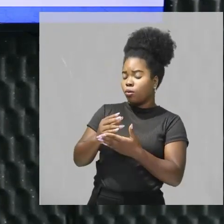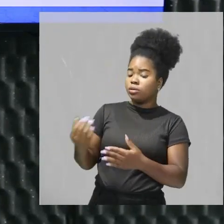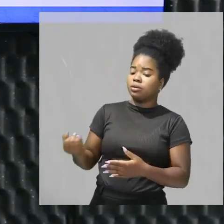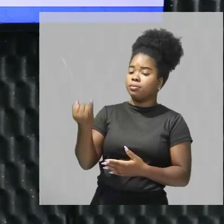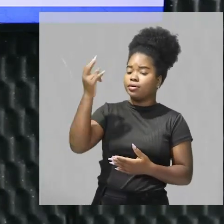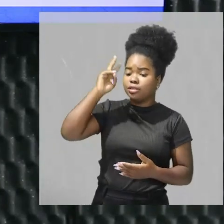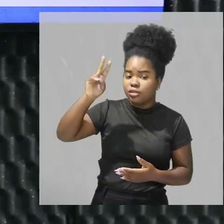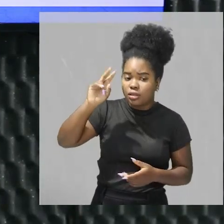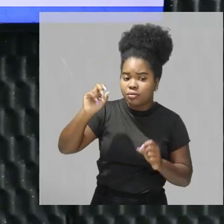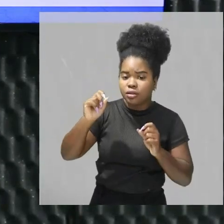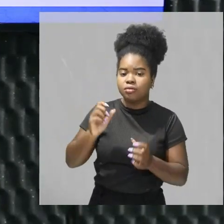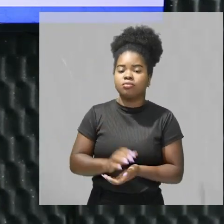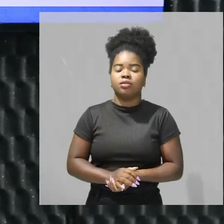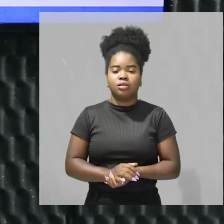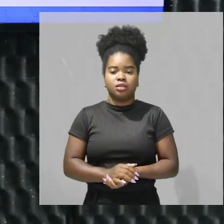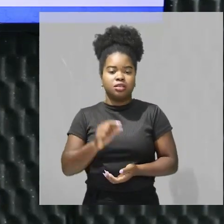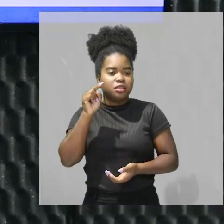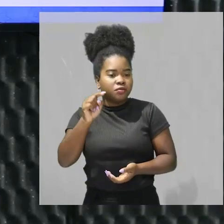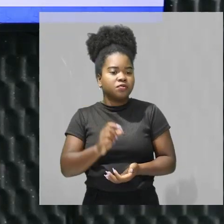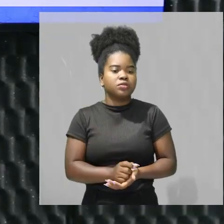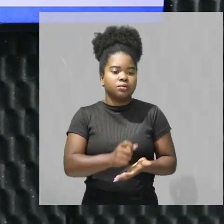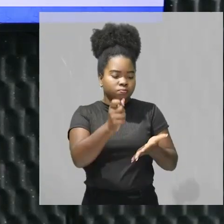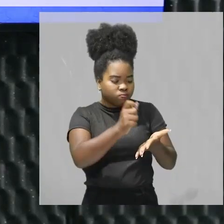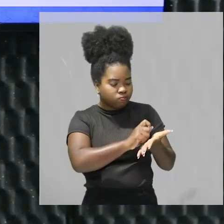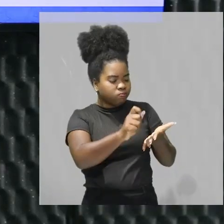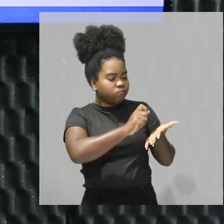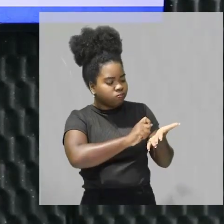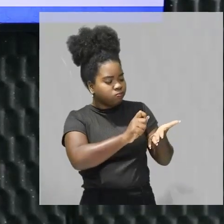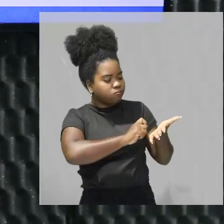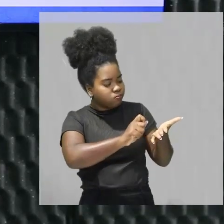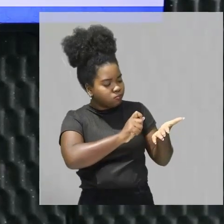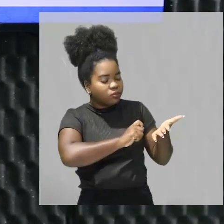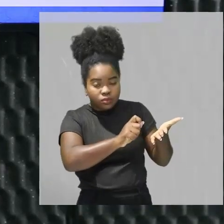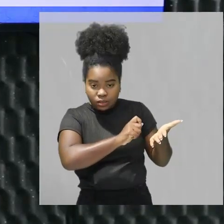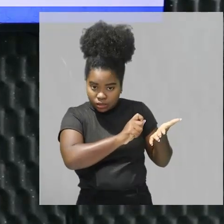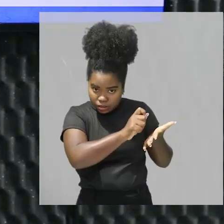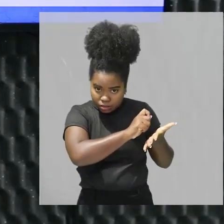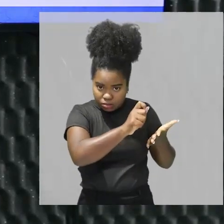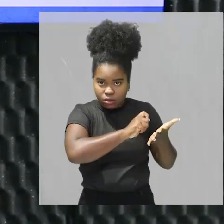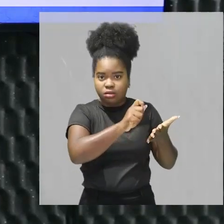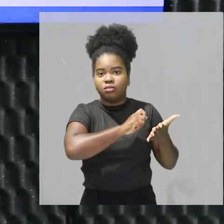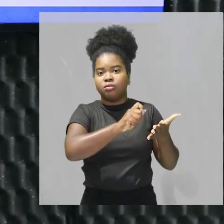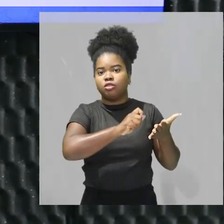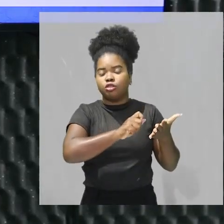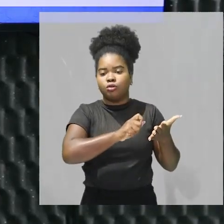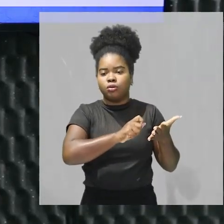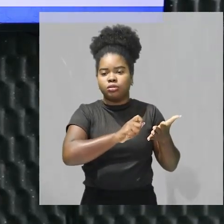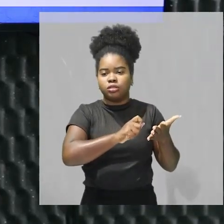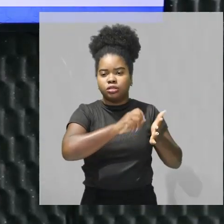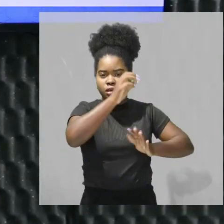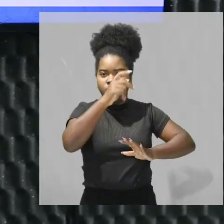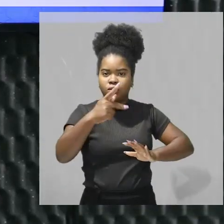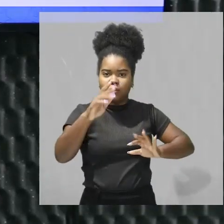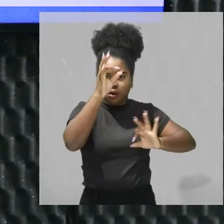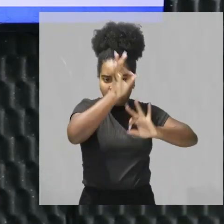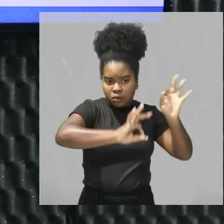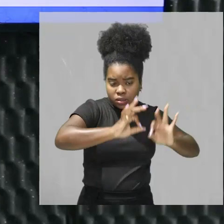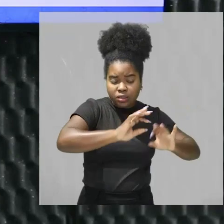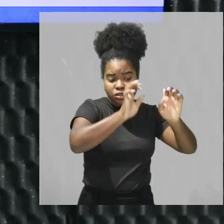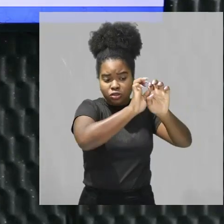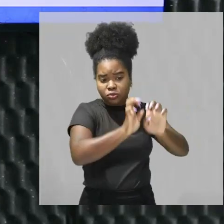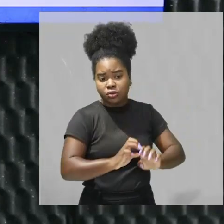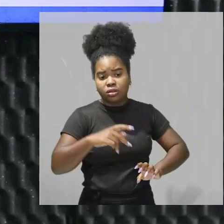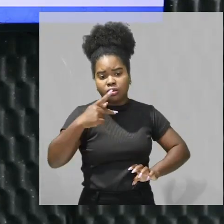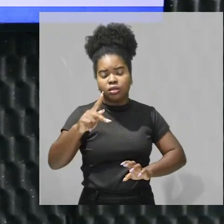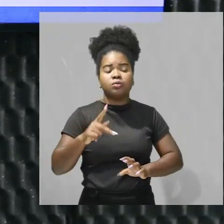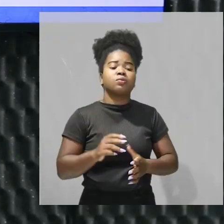você faça um rascunho, que você faça um esqueleto, que você tenha em mente a estrutura da sua redação. Você já